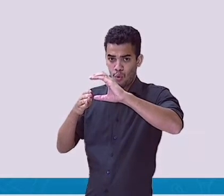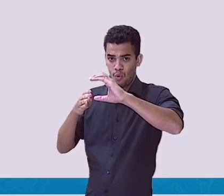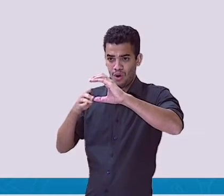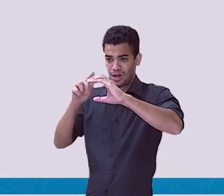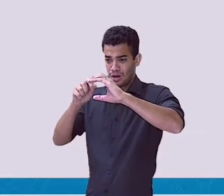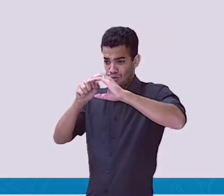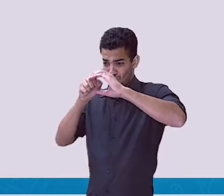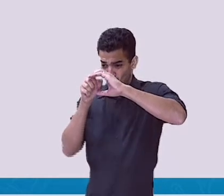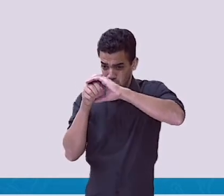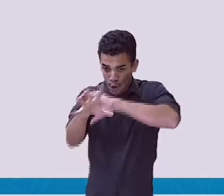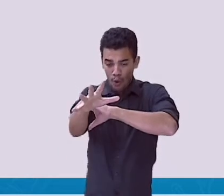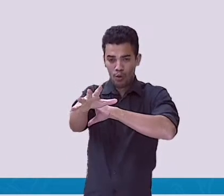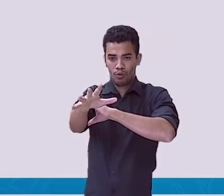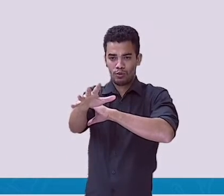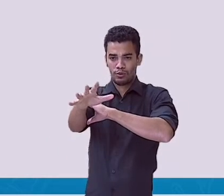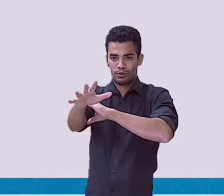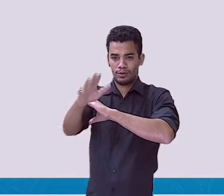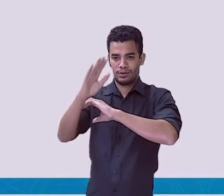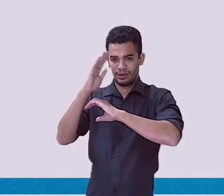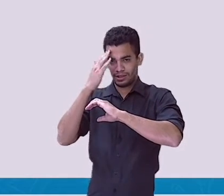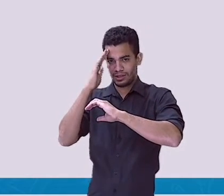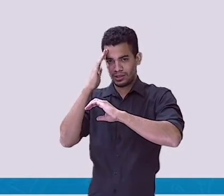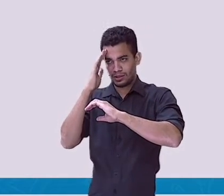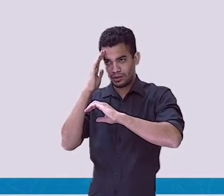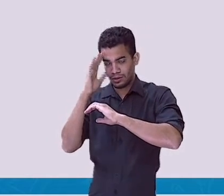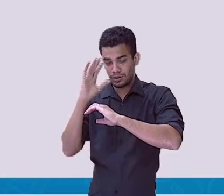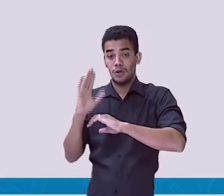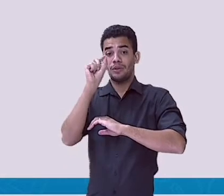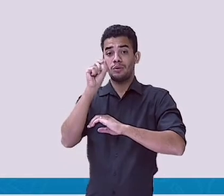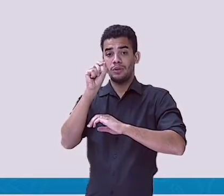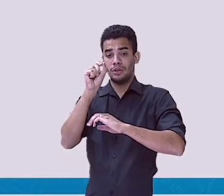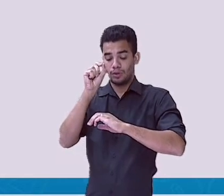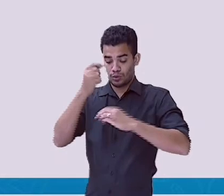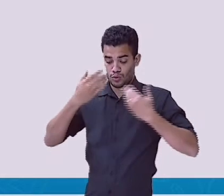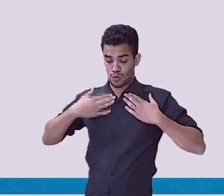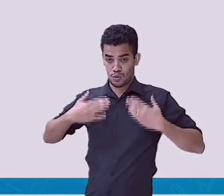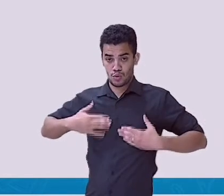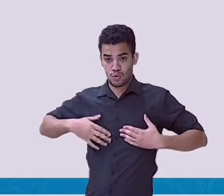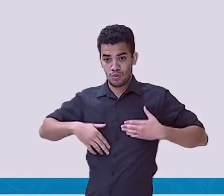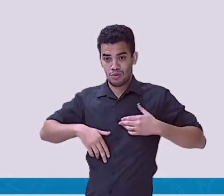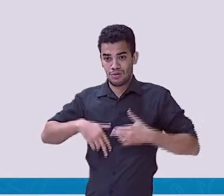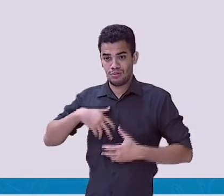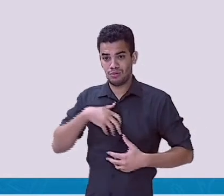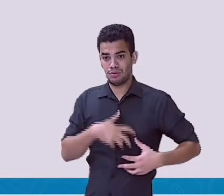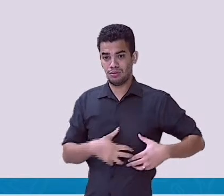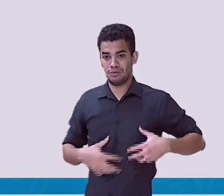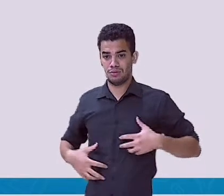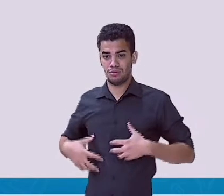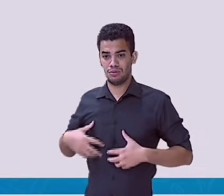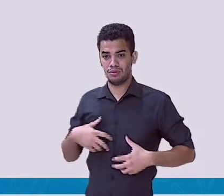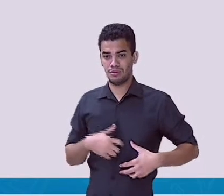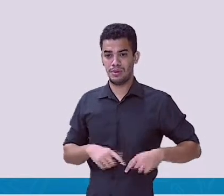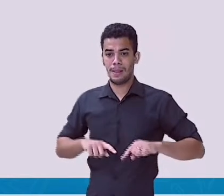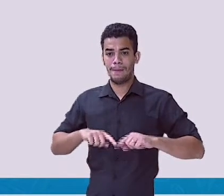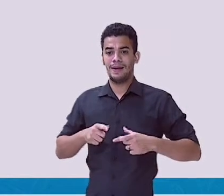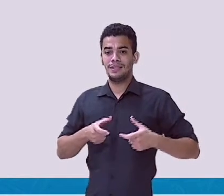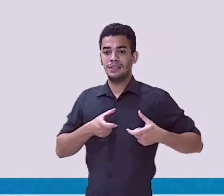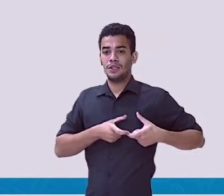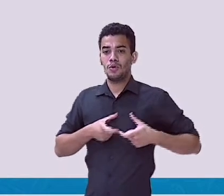forçosamente aqui. E aí ele começa a circular pelo seu corpo e entope em algum momento. Isso é chamado